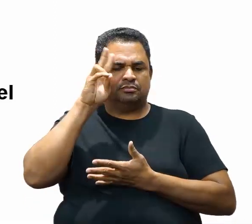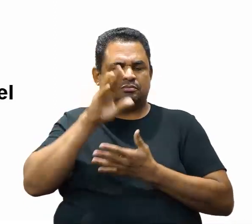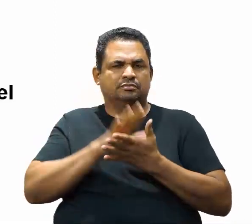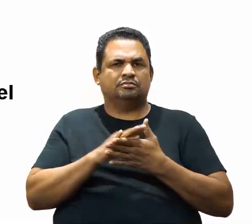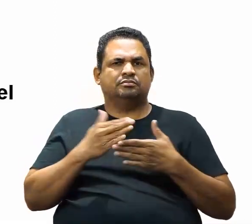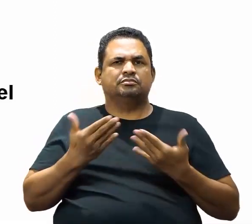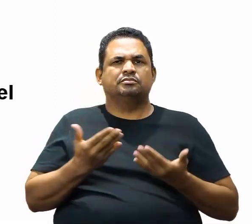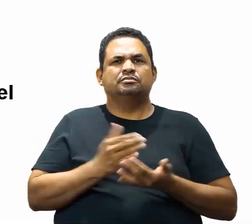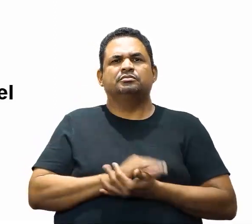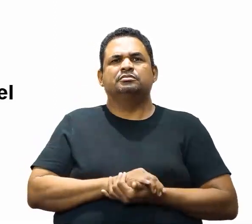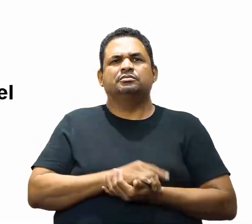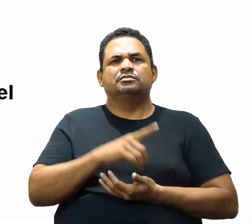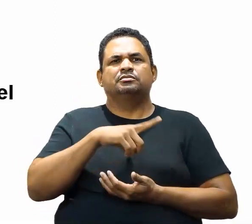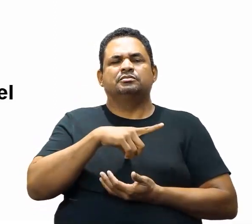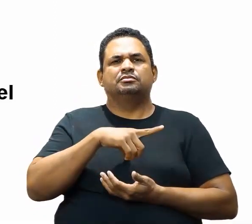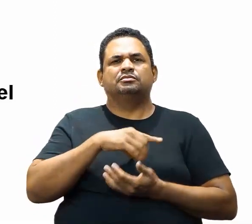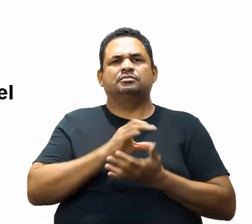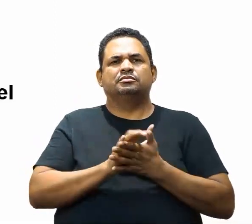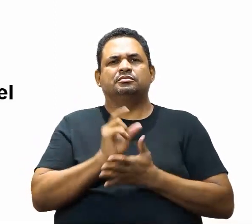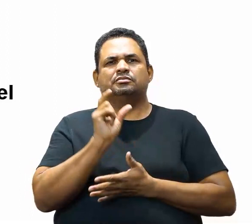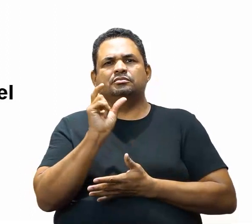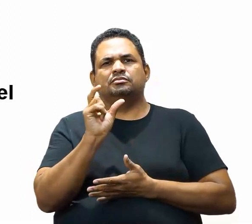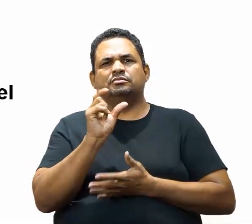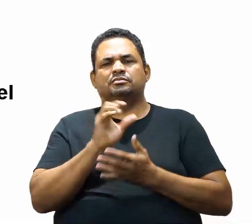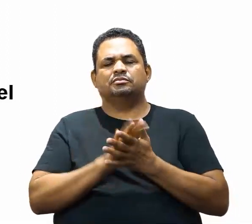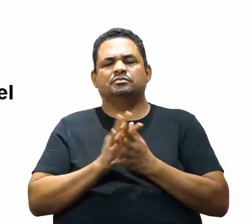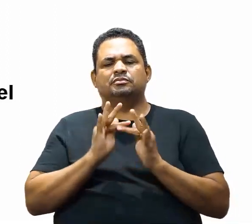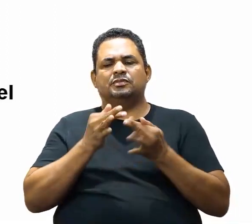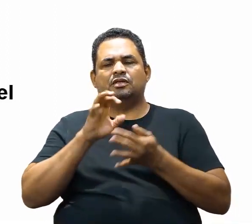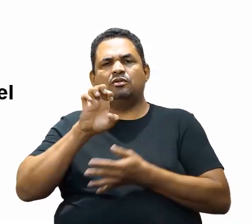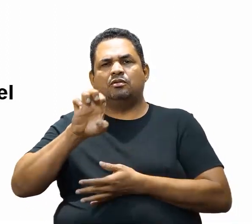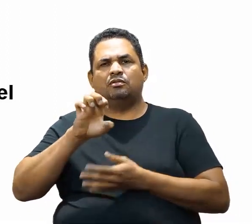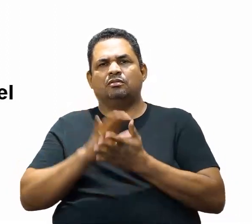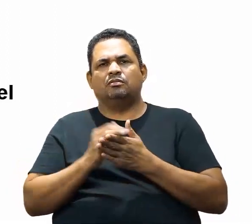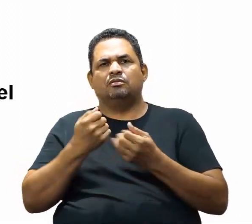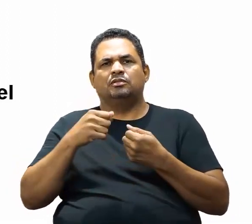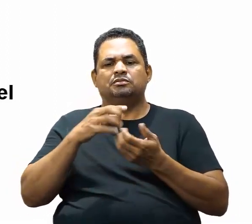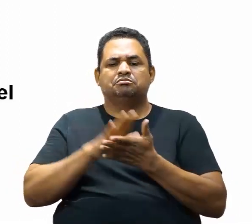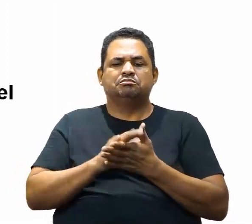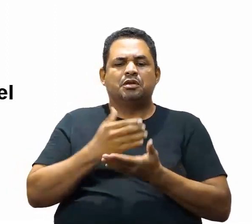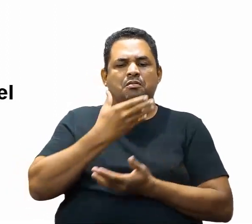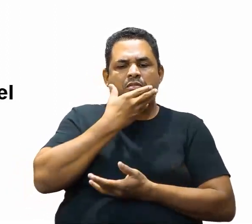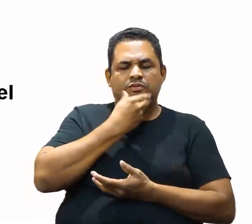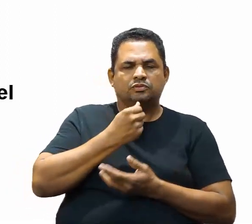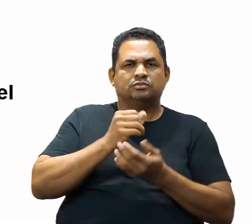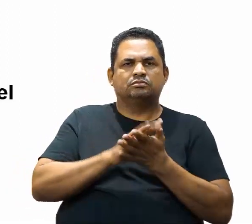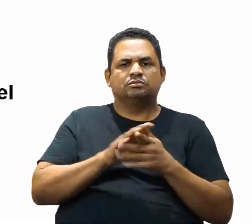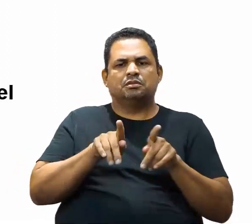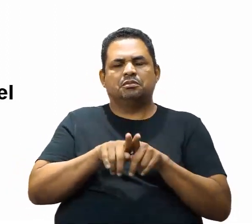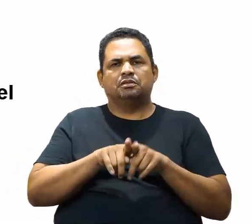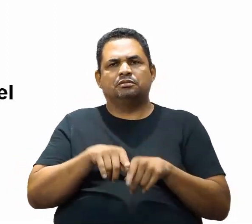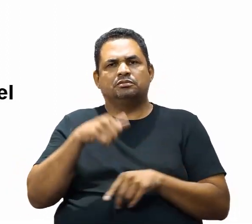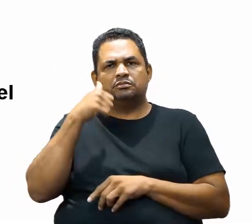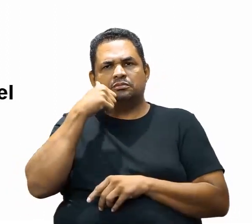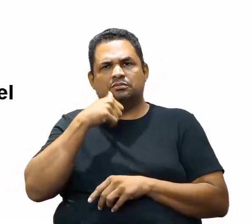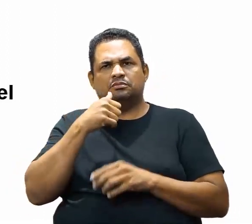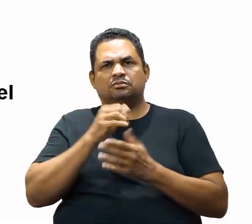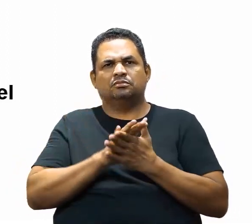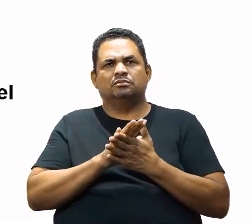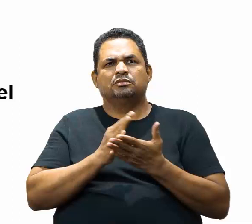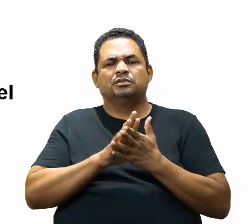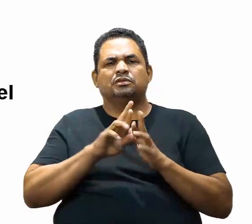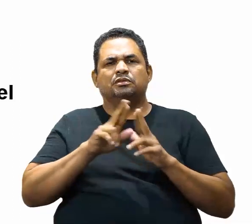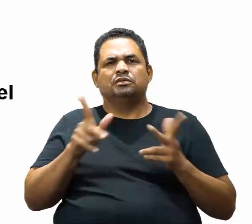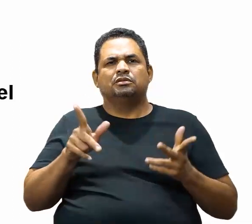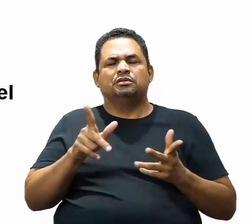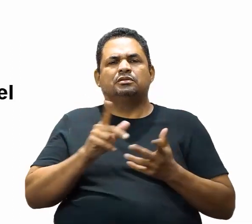E ainda temos aquelas palavras que são terminadas em E, que podem tanto ser masculinas quanto femininas. E o que vai diferenciar